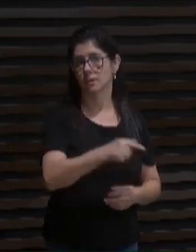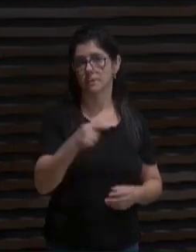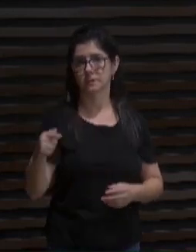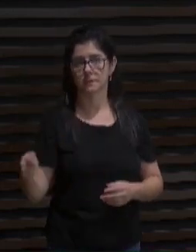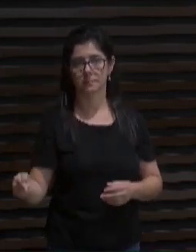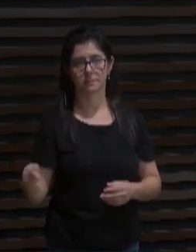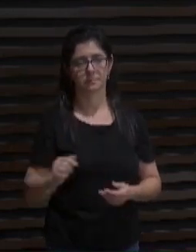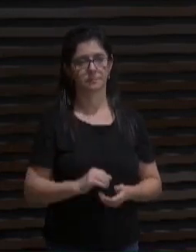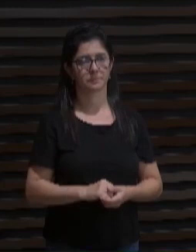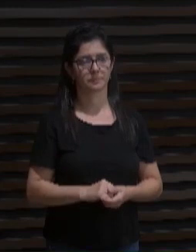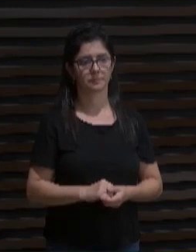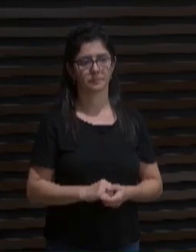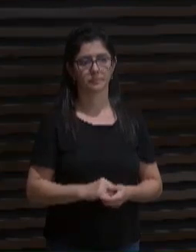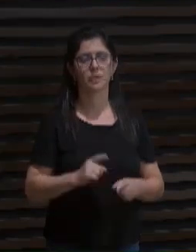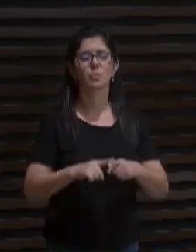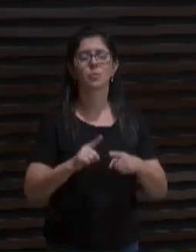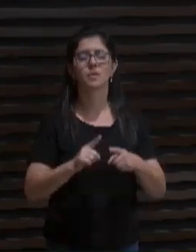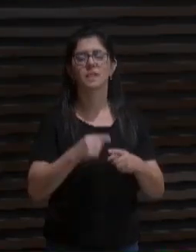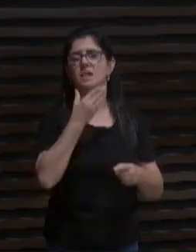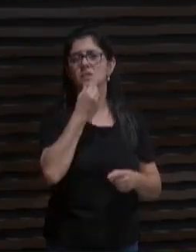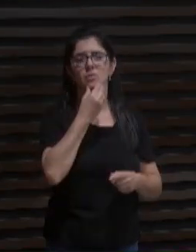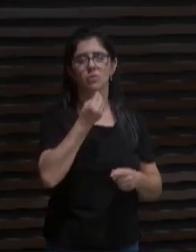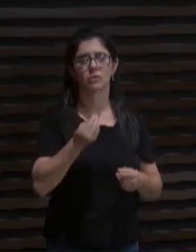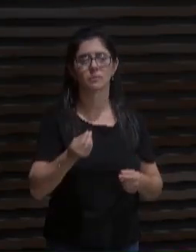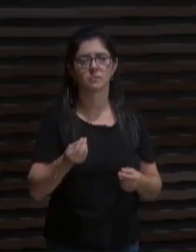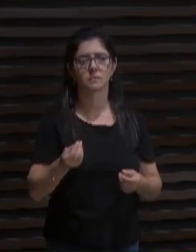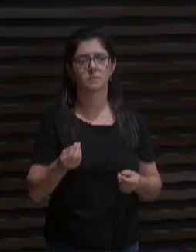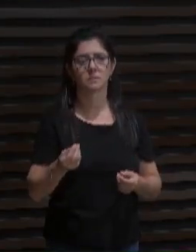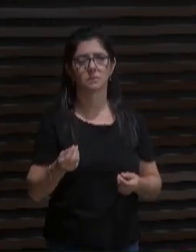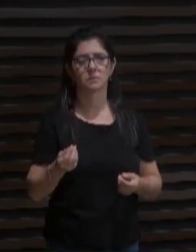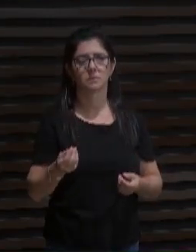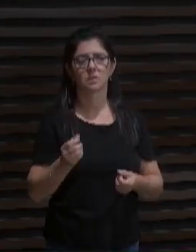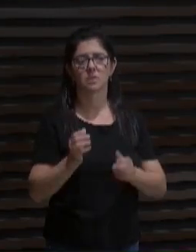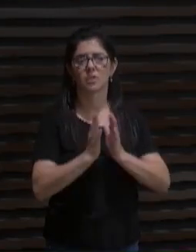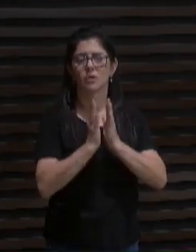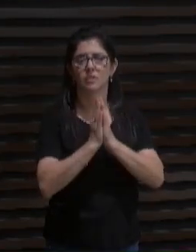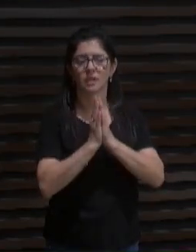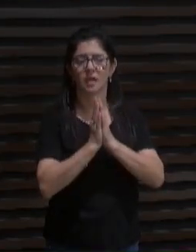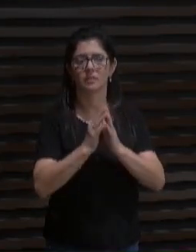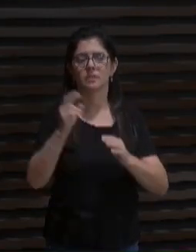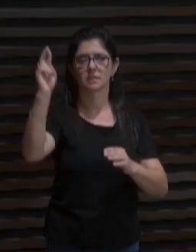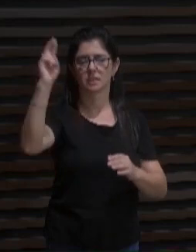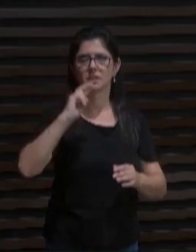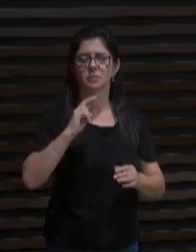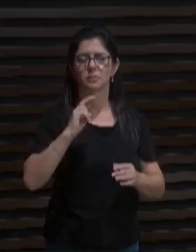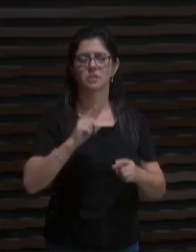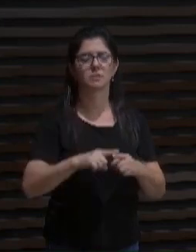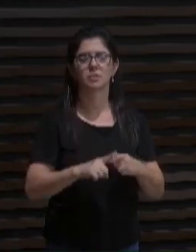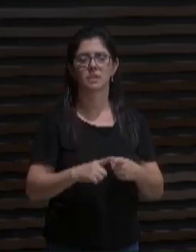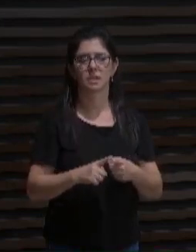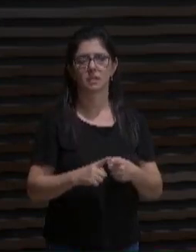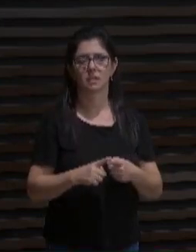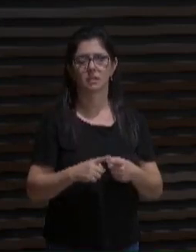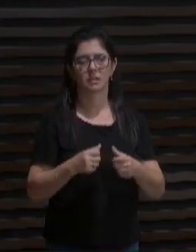Por que será que George Miller fazia e comigo não faz? Por que ele tinha essa condição e eu não